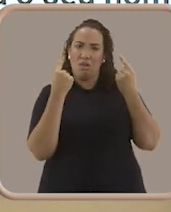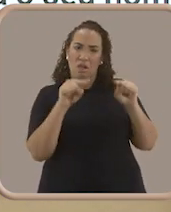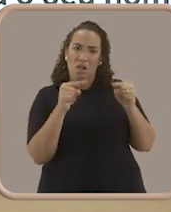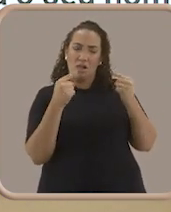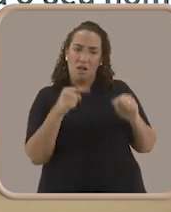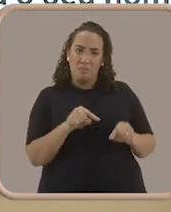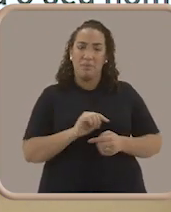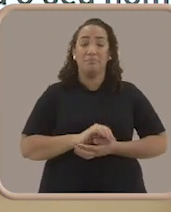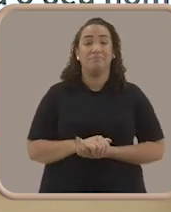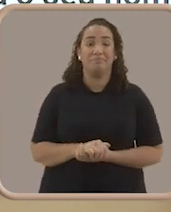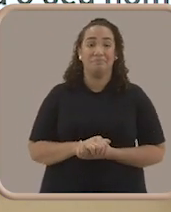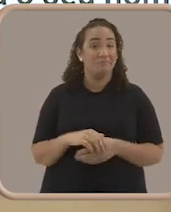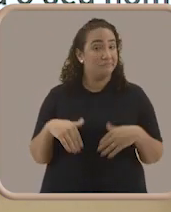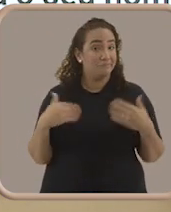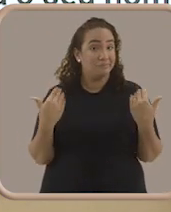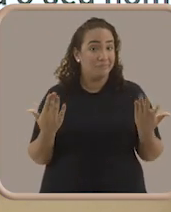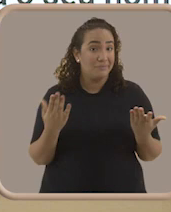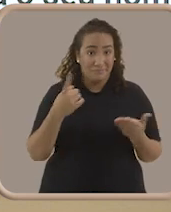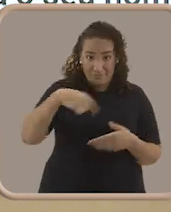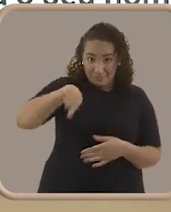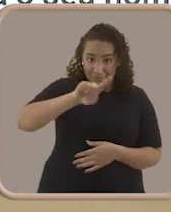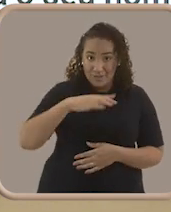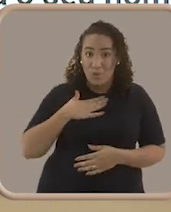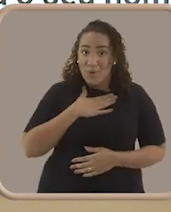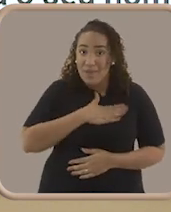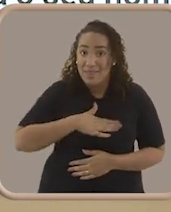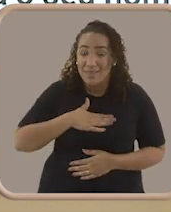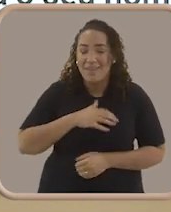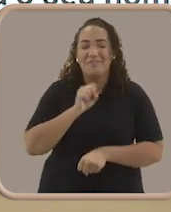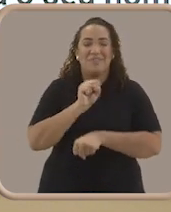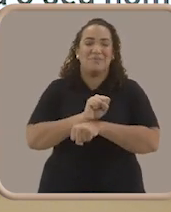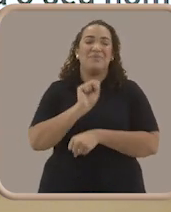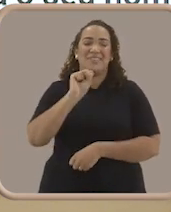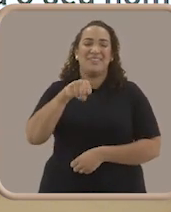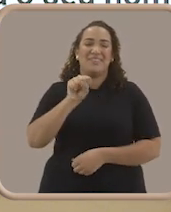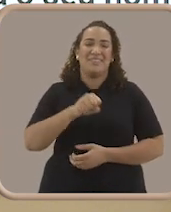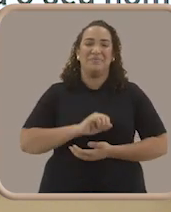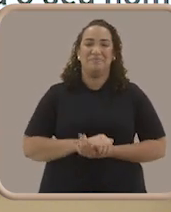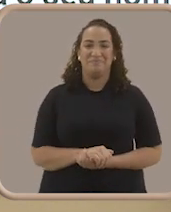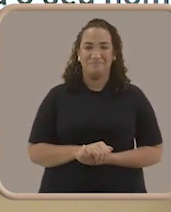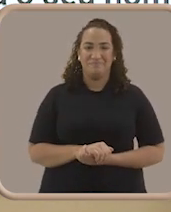mesmo? E aí, gostaram? Eu espero que sim!